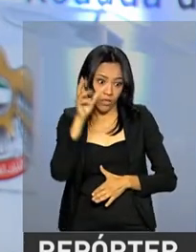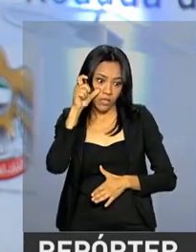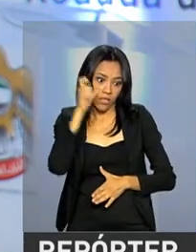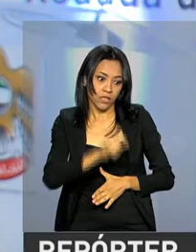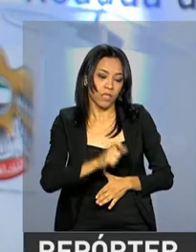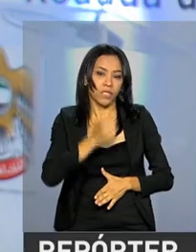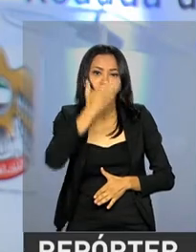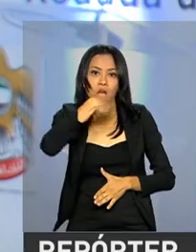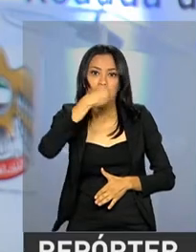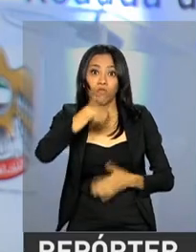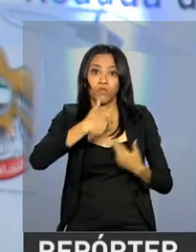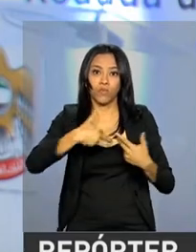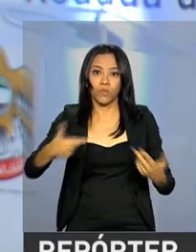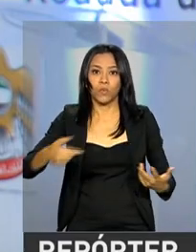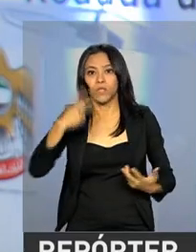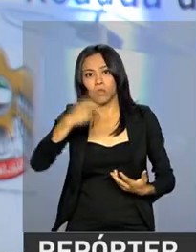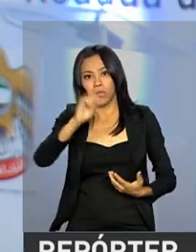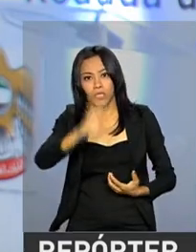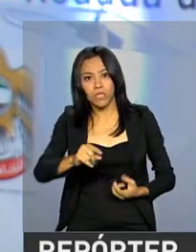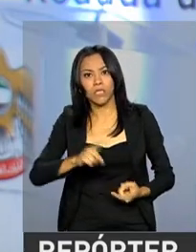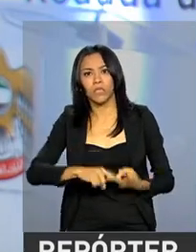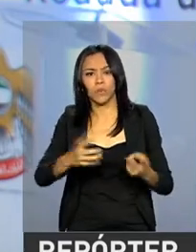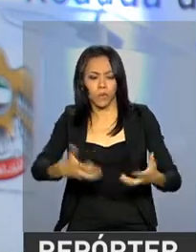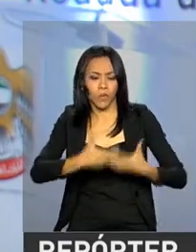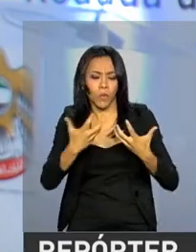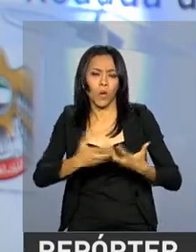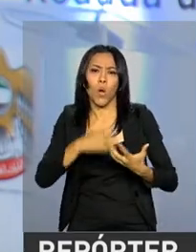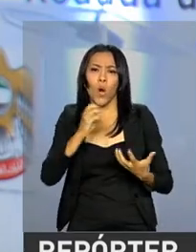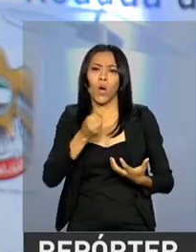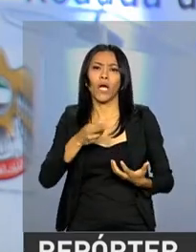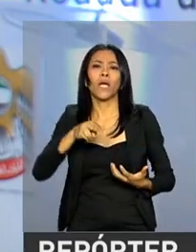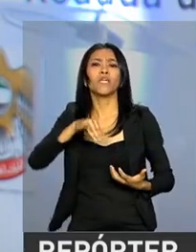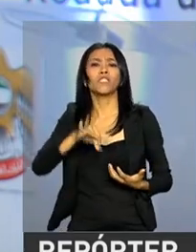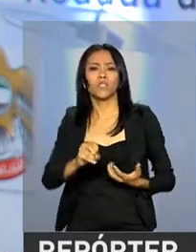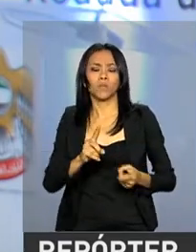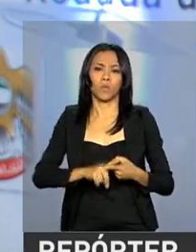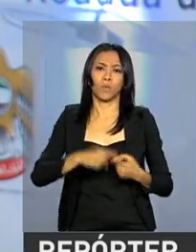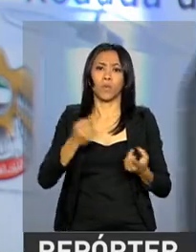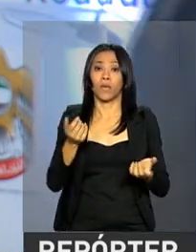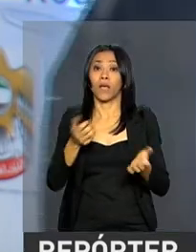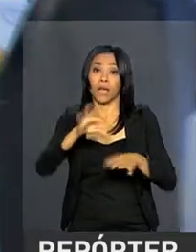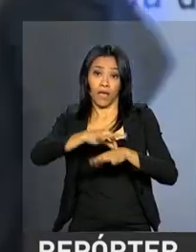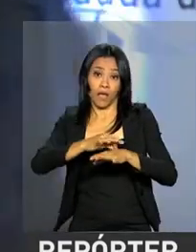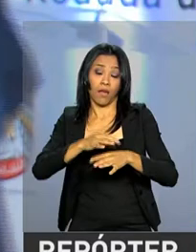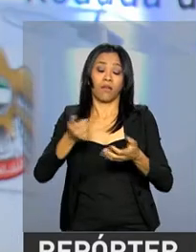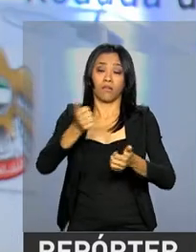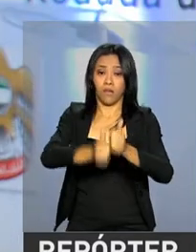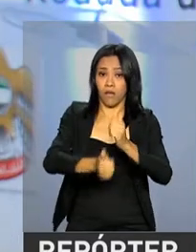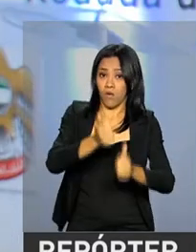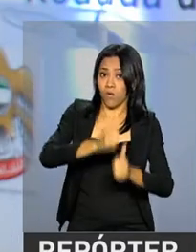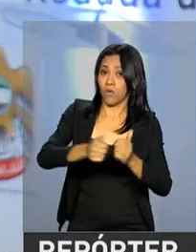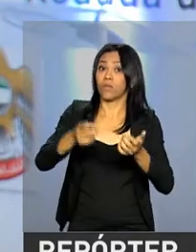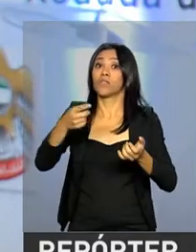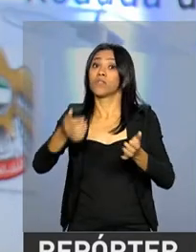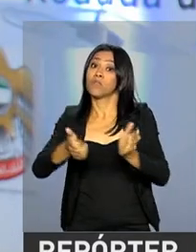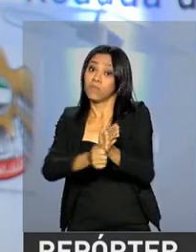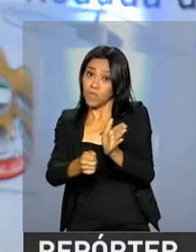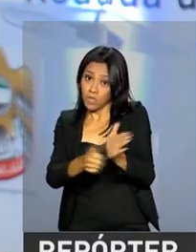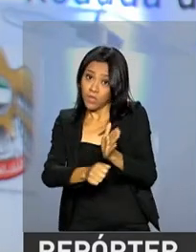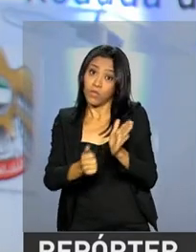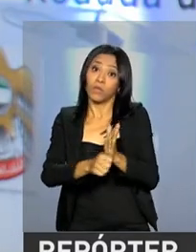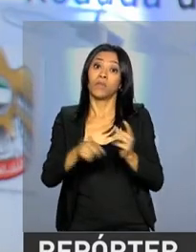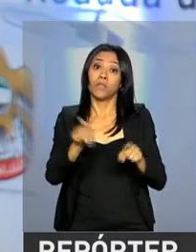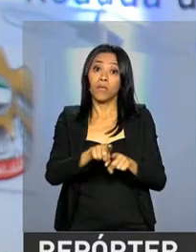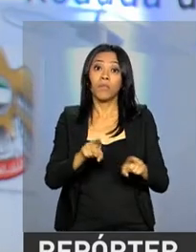frutas brasileiras, produtos orgânicos, carnes, arroz, milho e também energia alternativa. Os dois lados